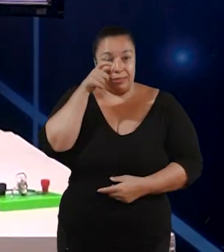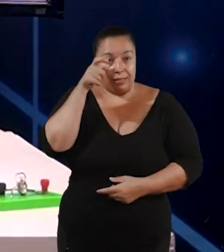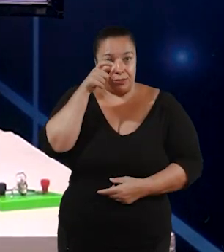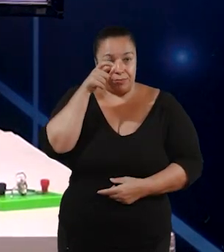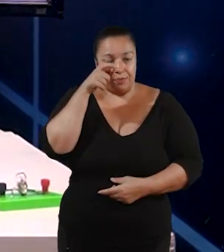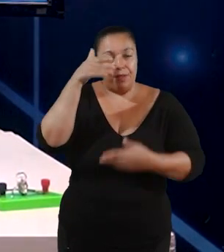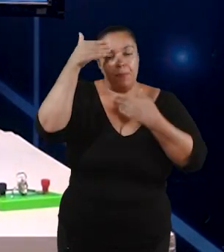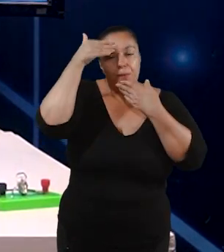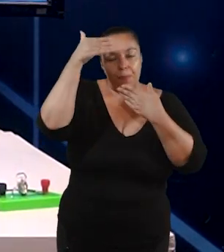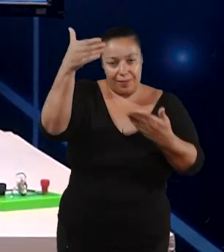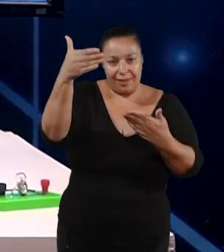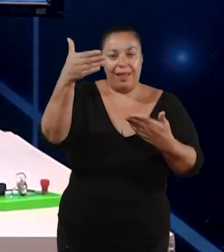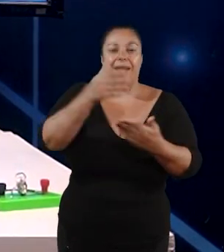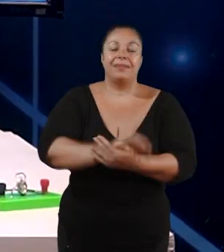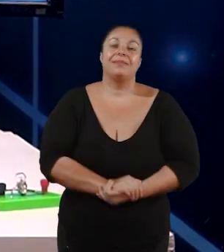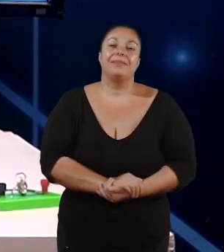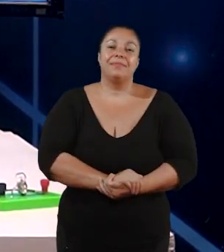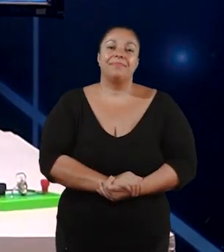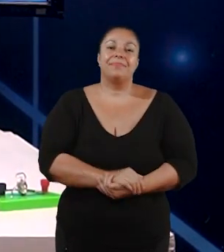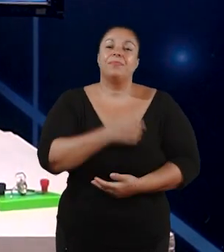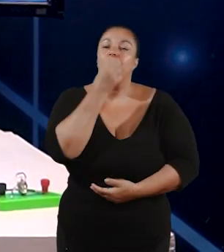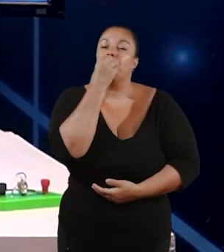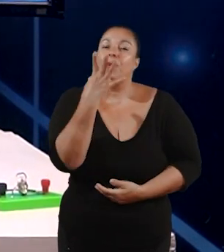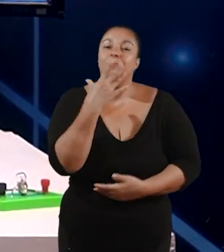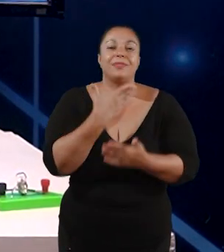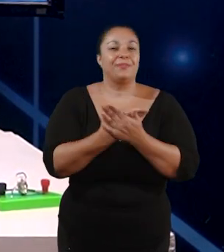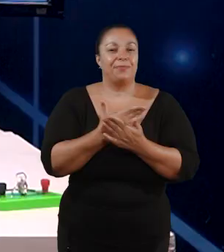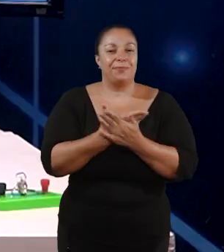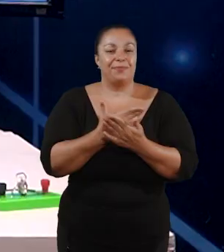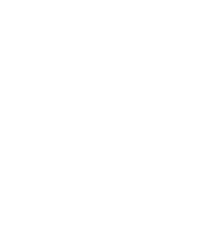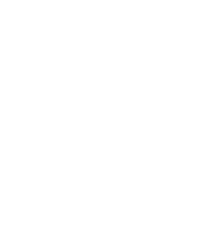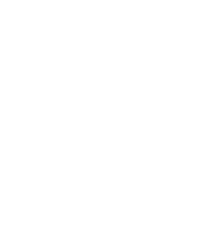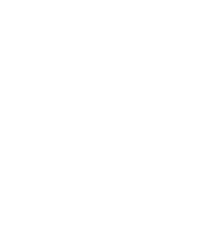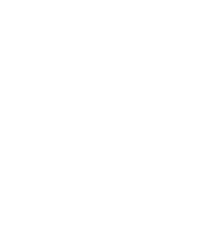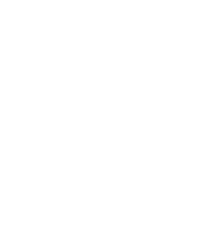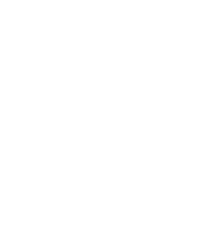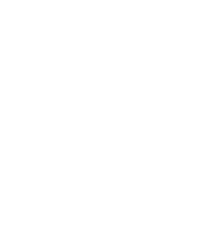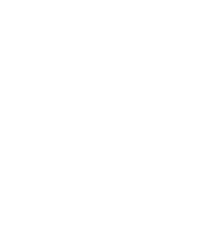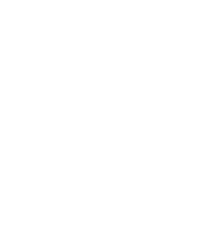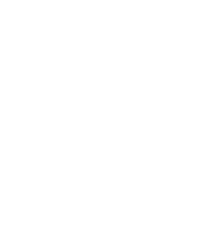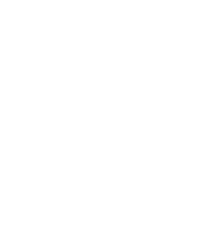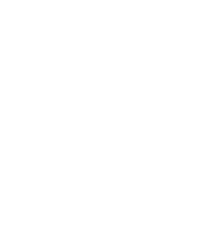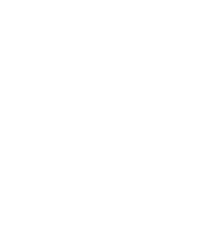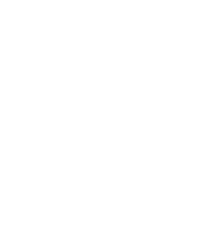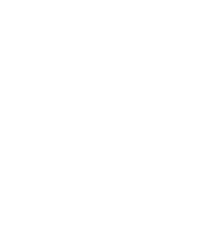Gente, muito obrigado mais uma vez. Tenham todos bons estudos.